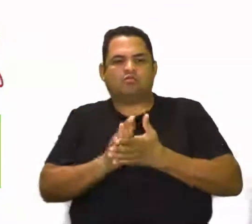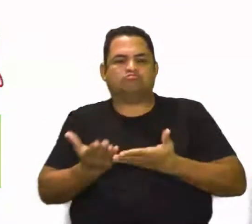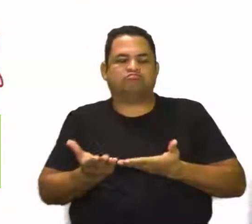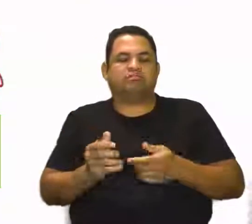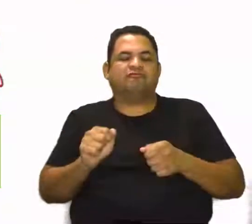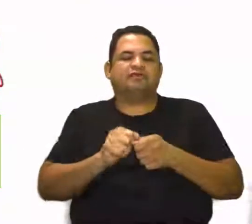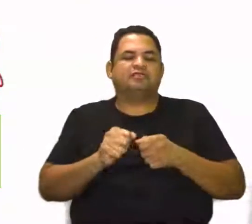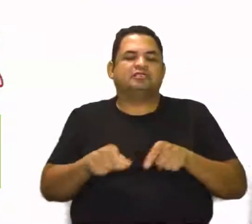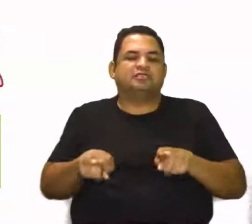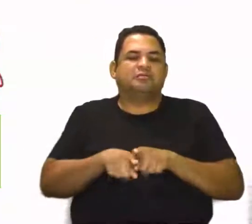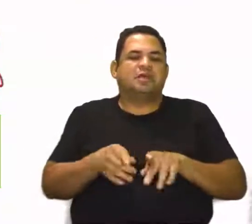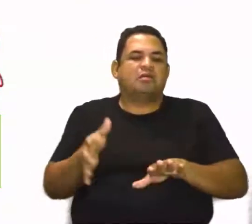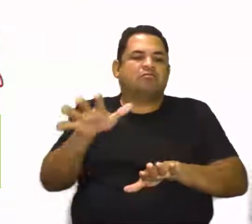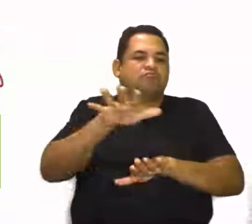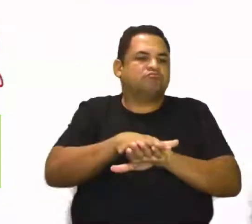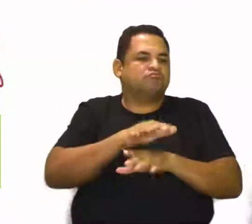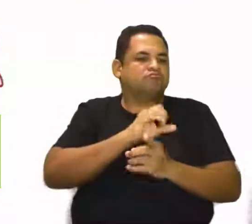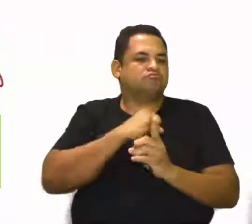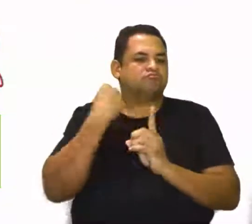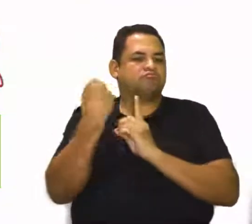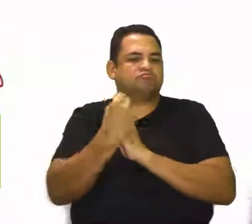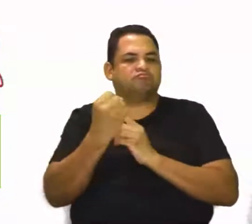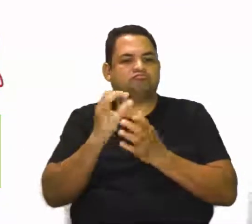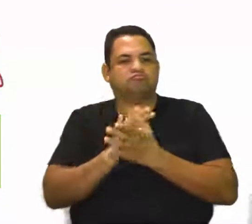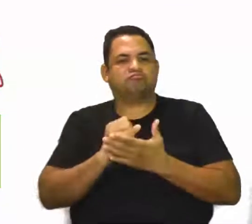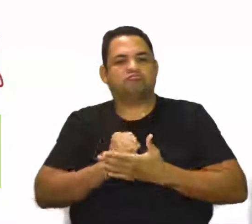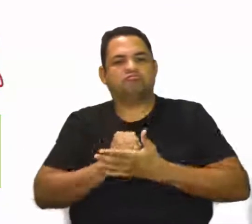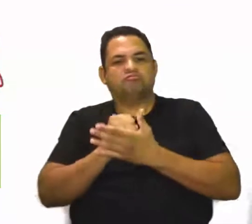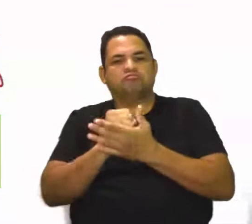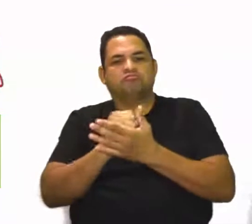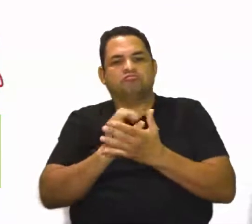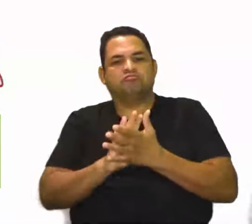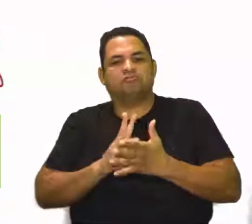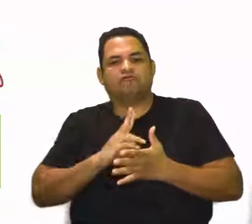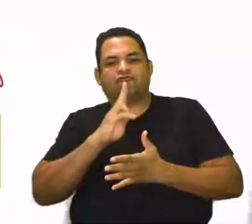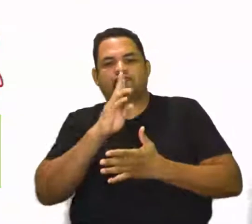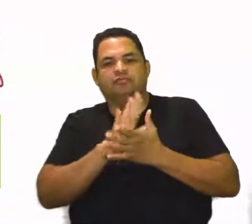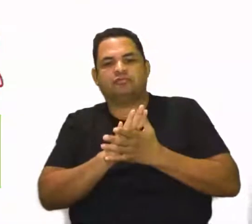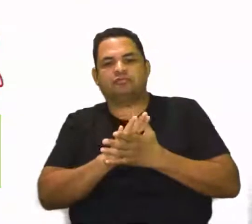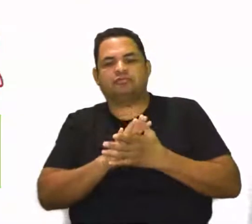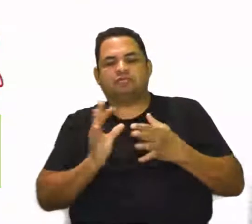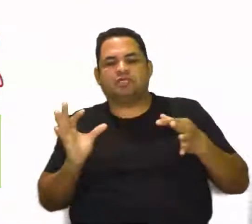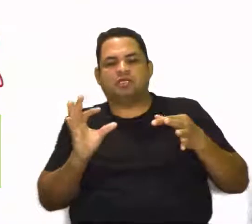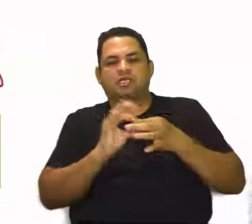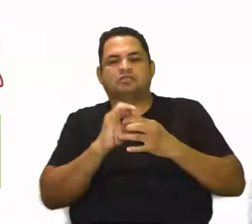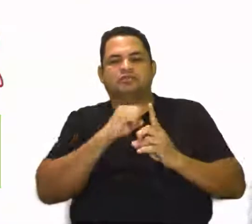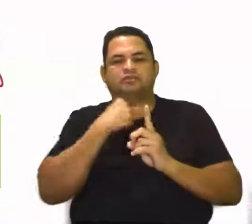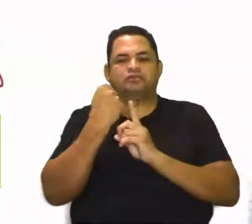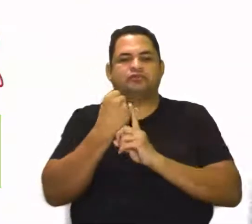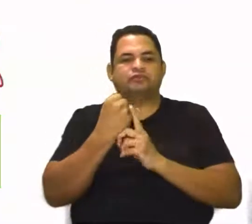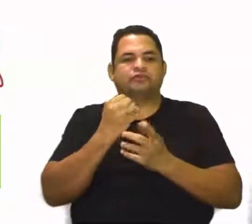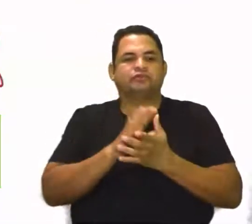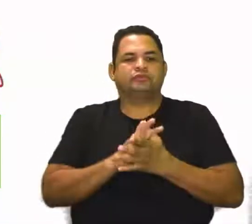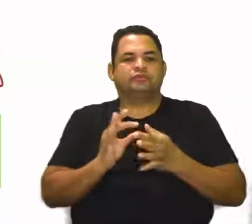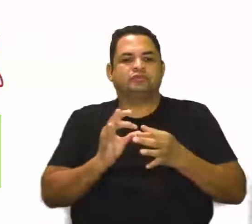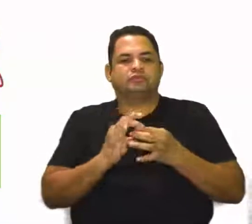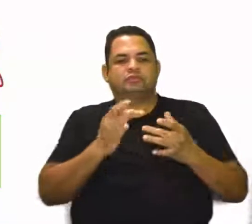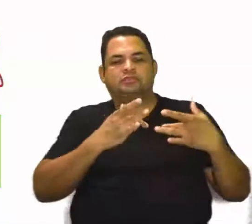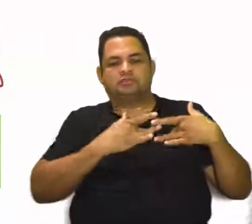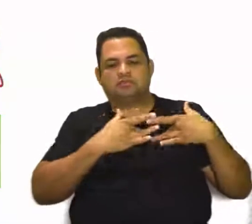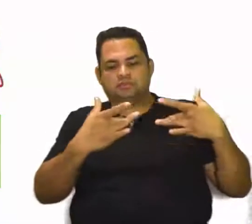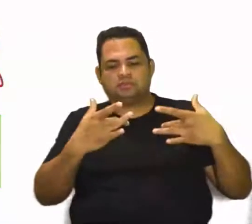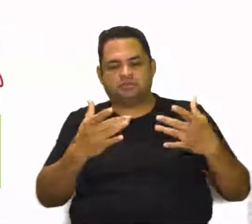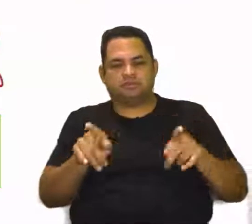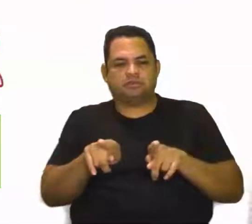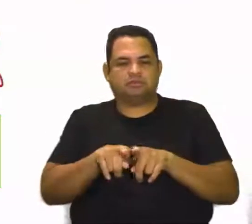faz aí a inclusão social. Auxilia na criação e fortalecimento dos laços sociais, dos vínculos e